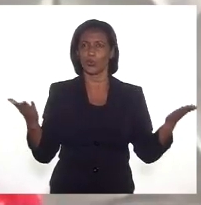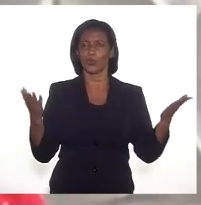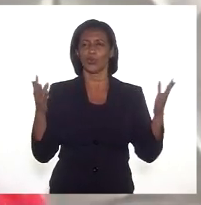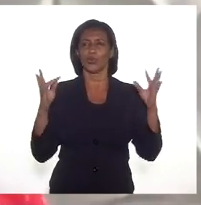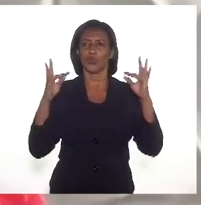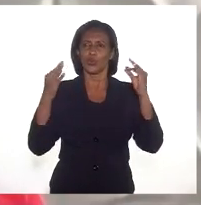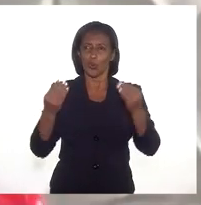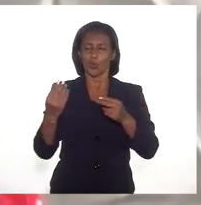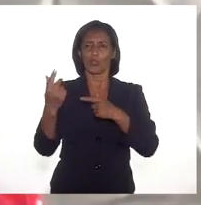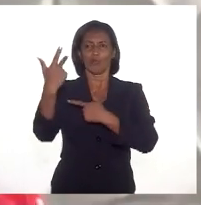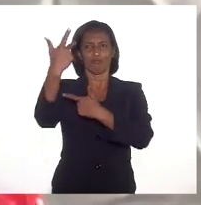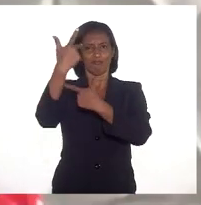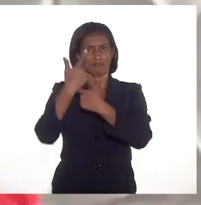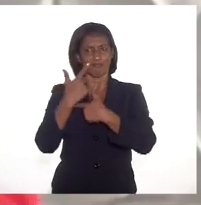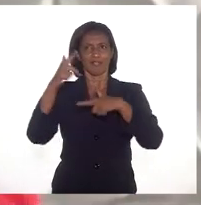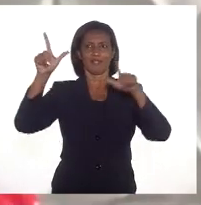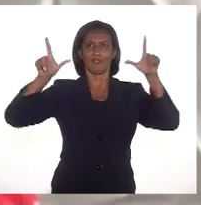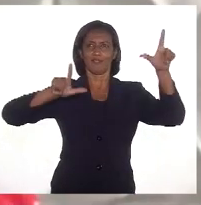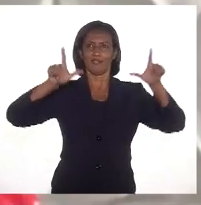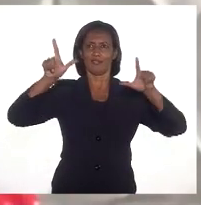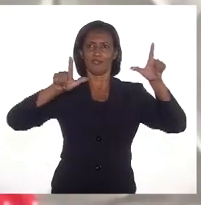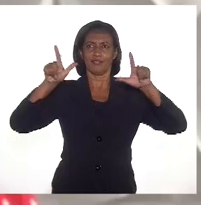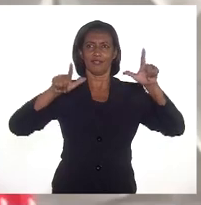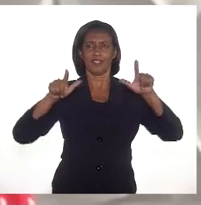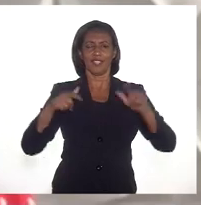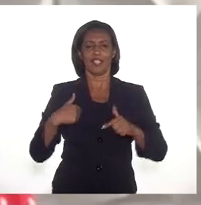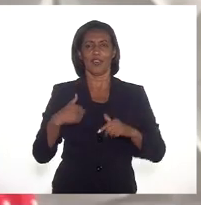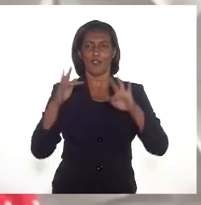as e todos que nos acompanham pela TV Alerj,